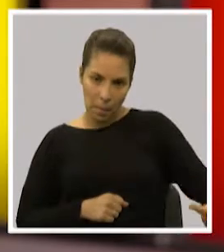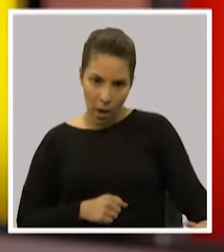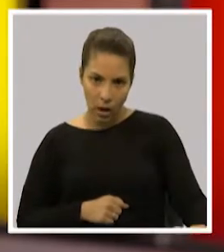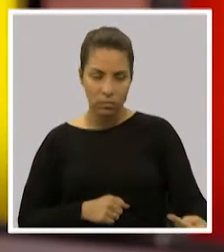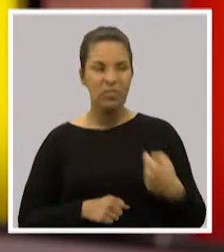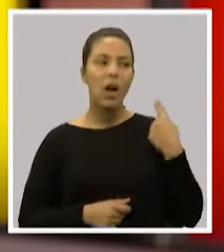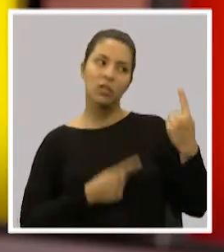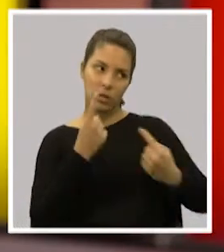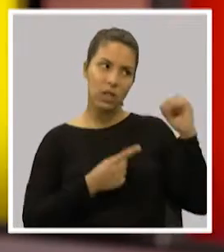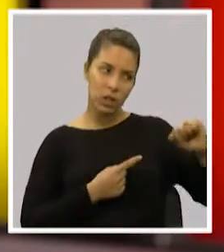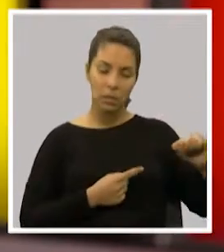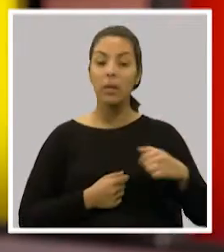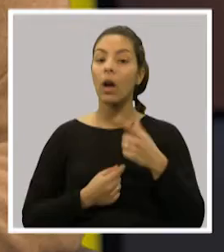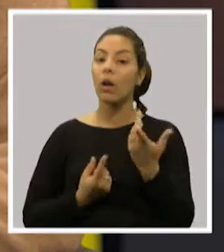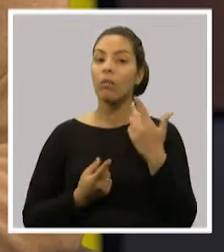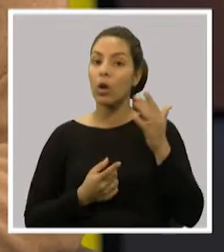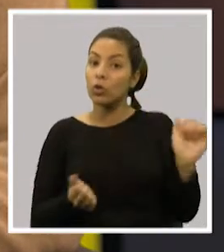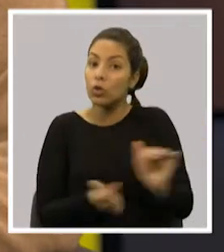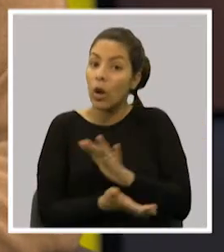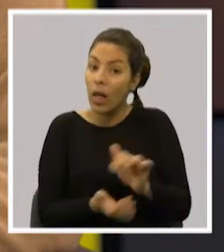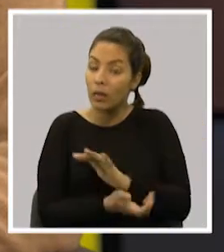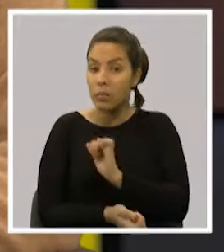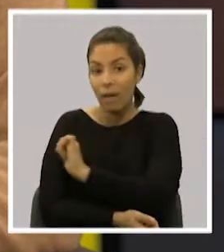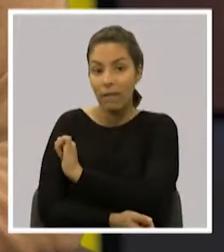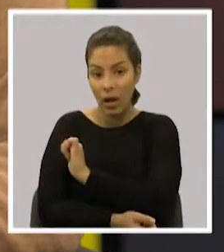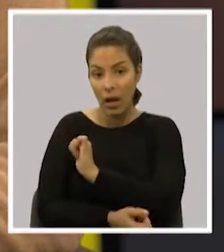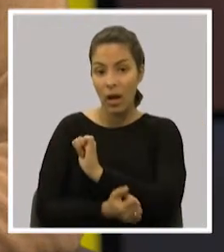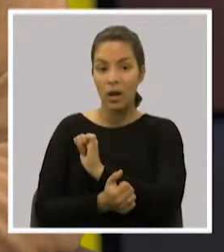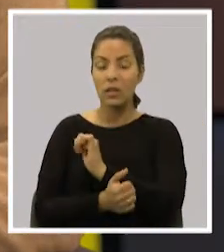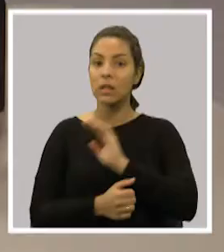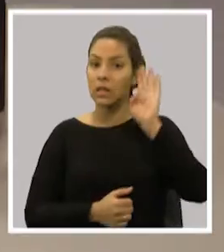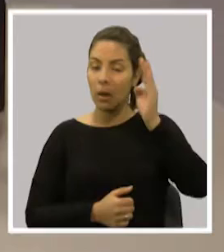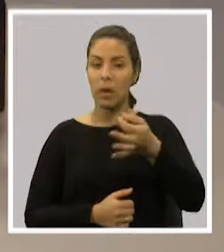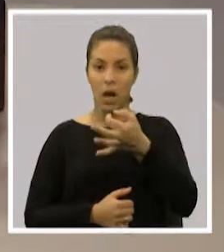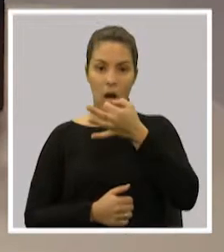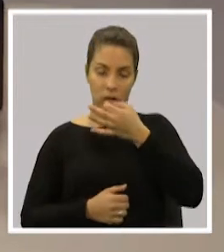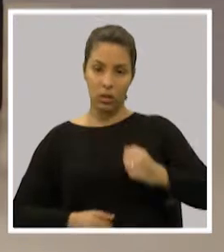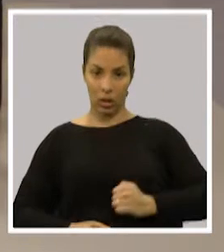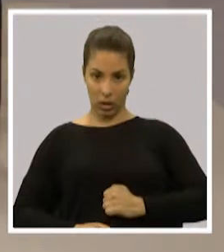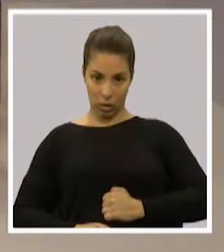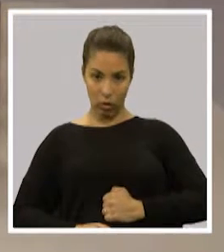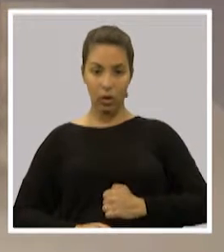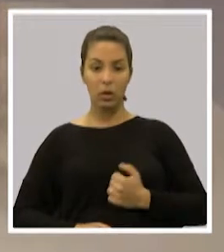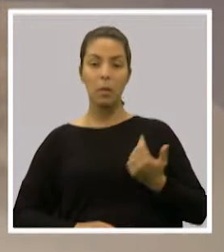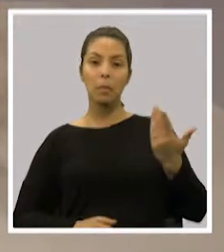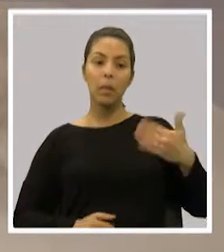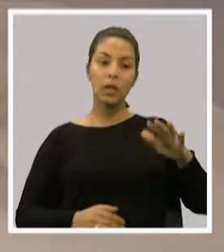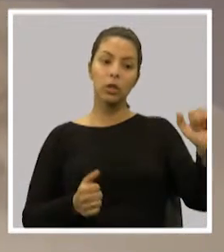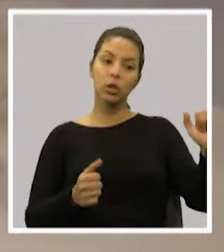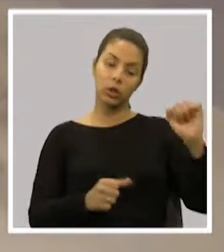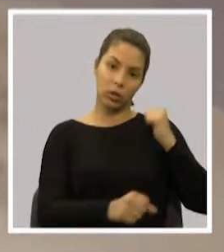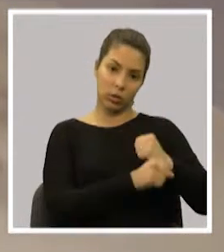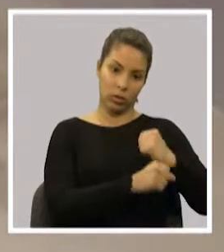sua prática do jornalismo, sabendo que é cristã, católica, e a profissão